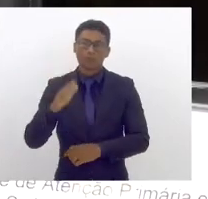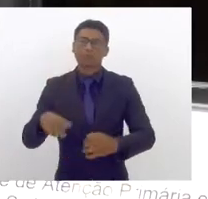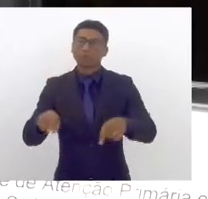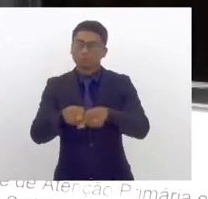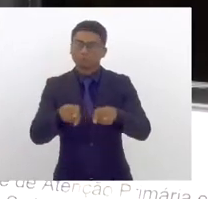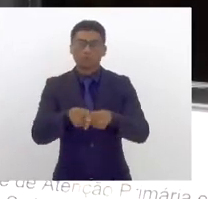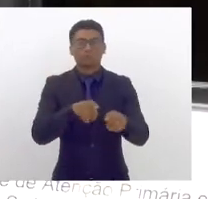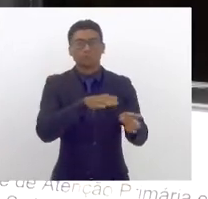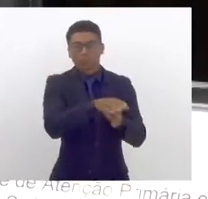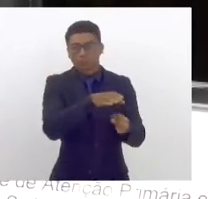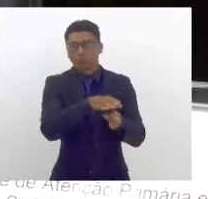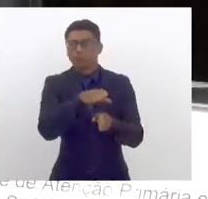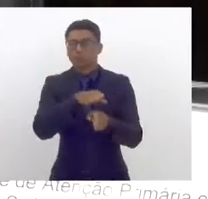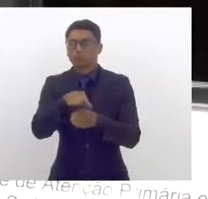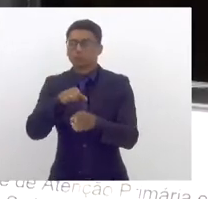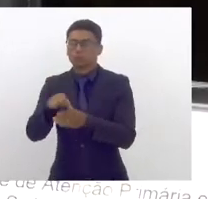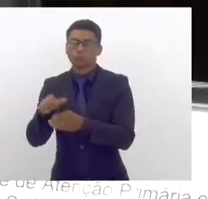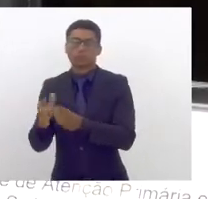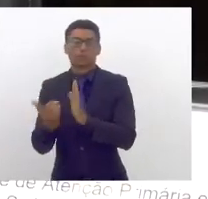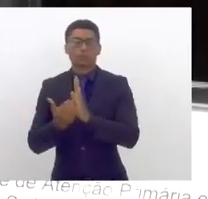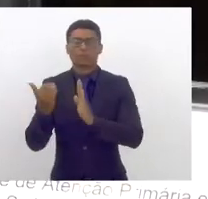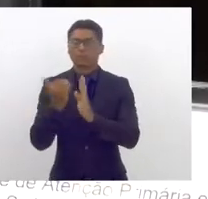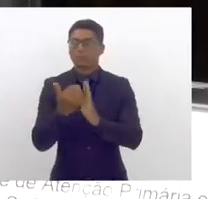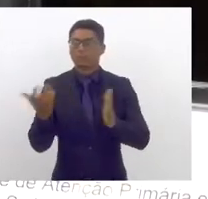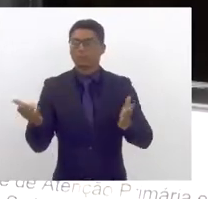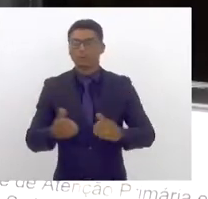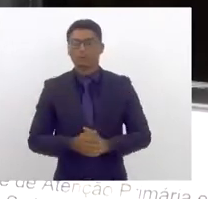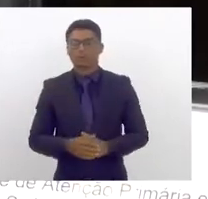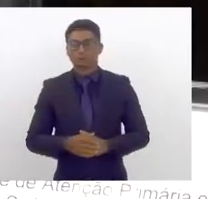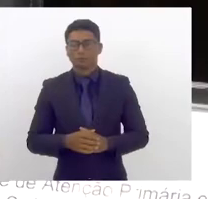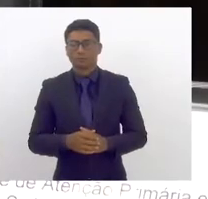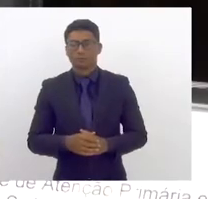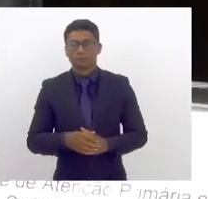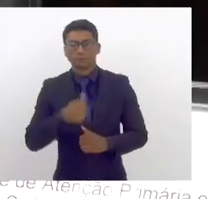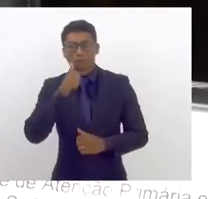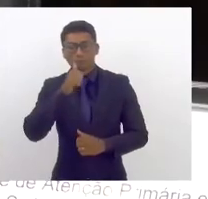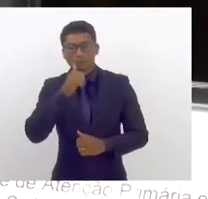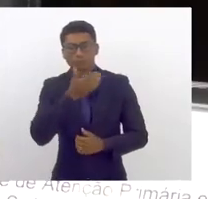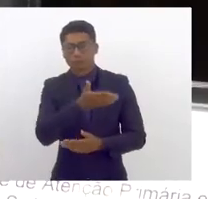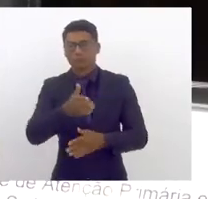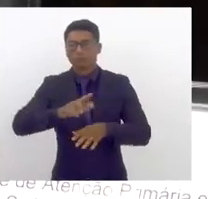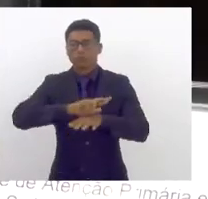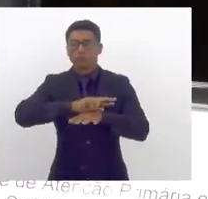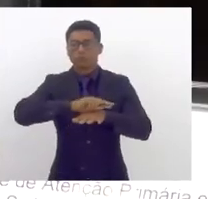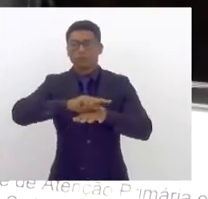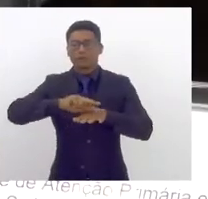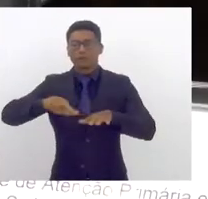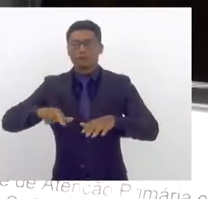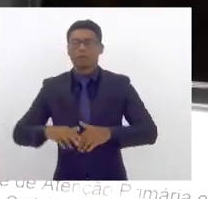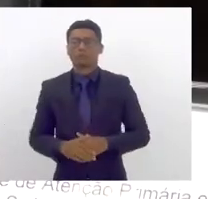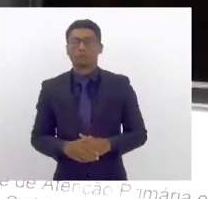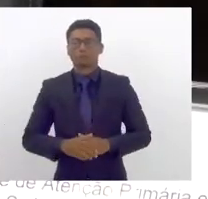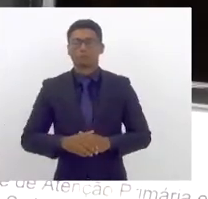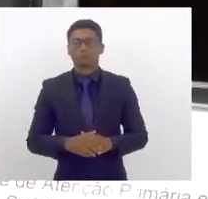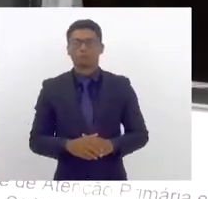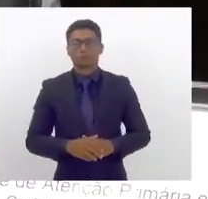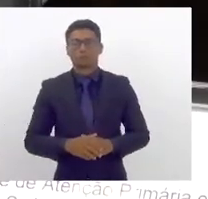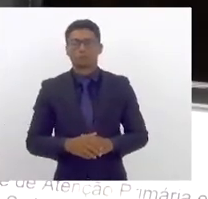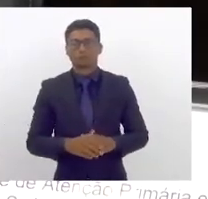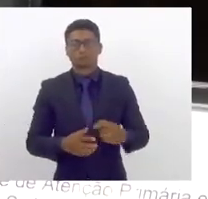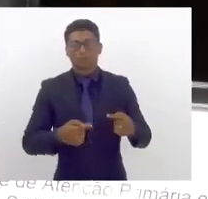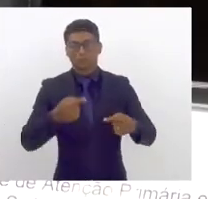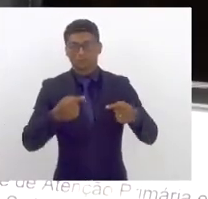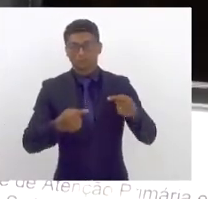orientações de que incluam a diversidade do ser mulher no tratamento do âmbito das